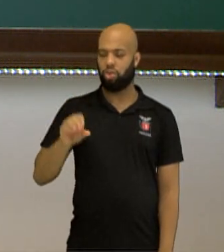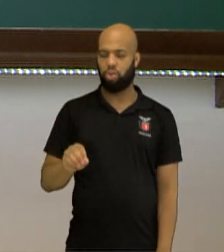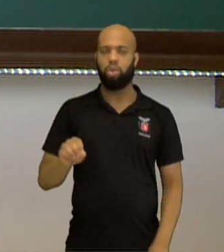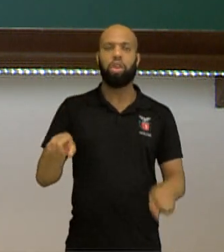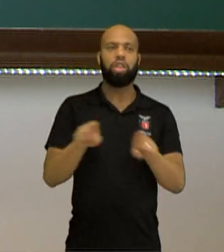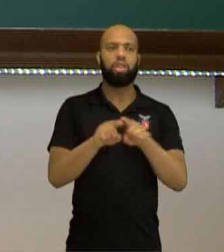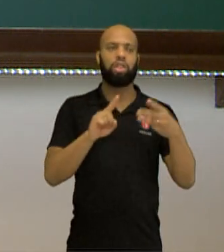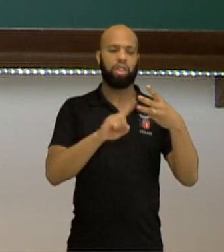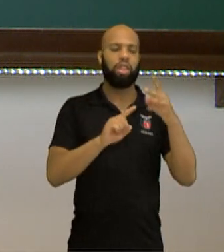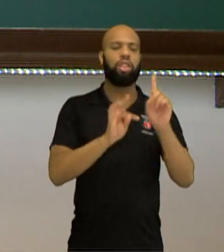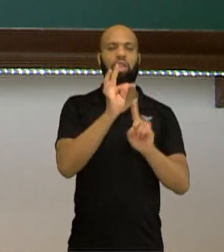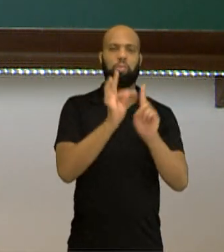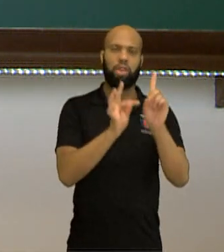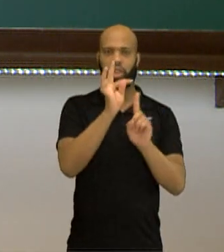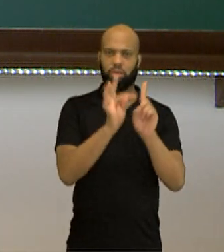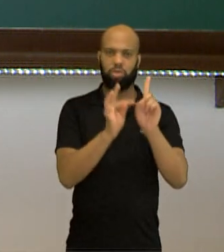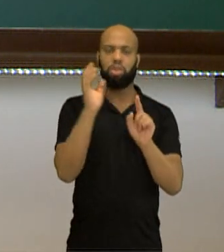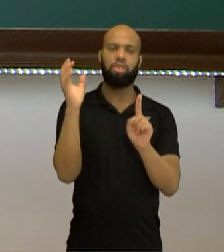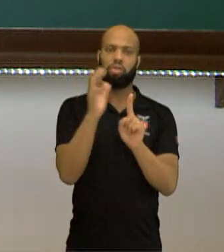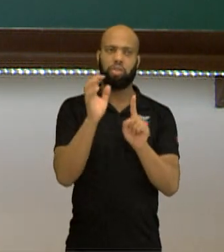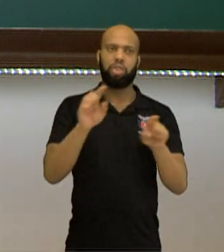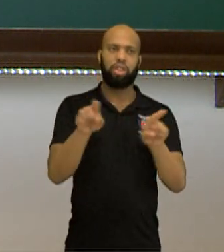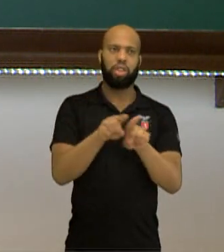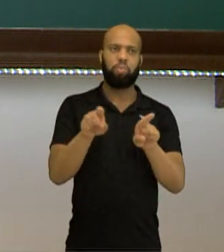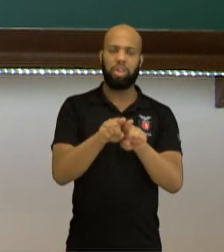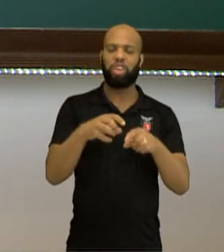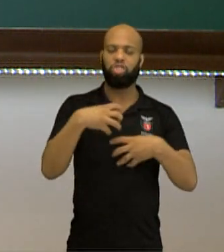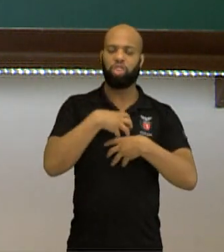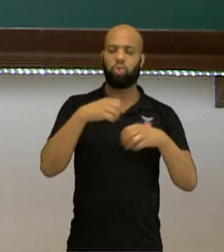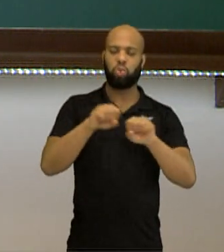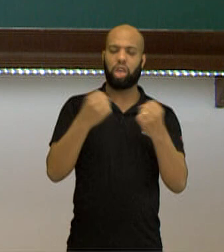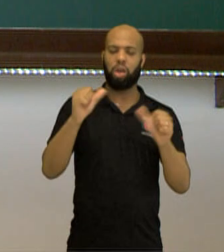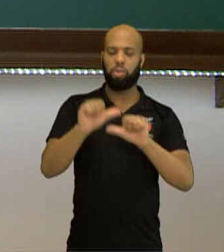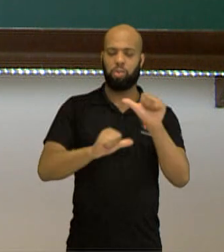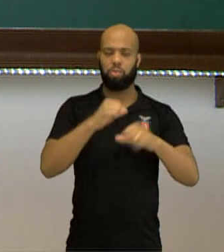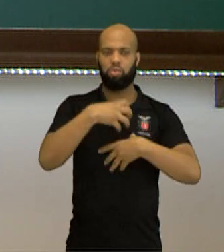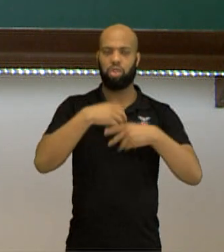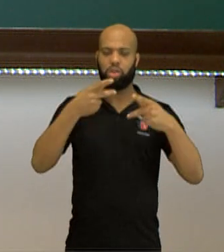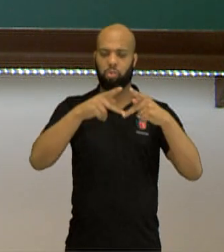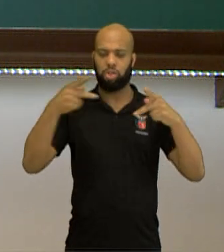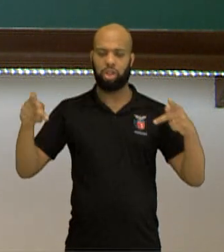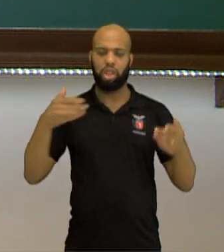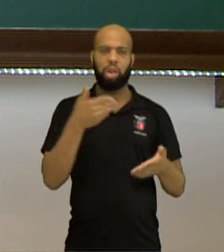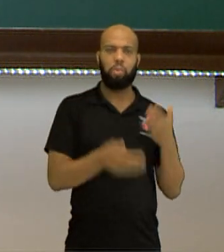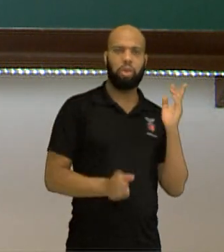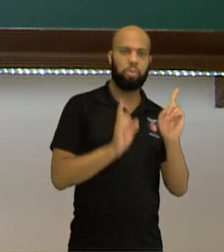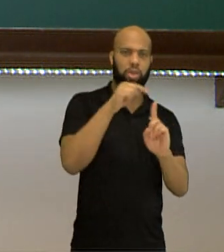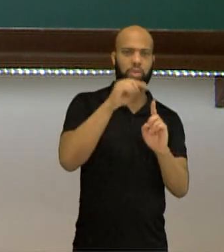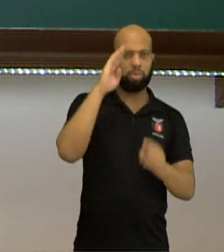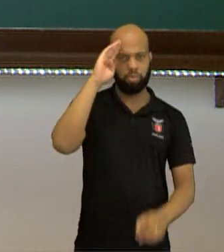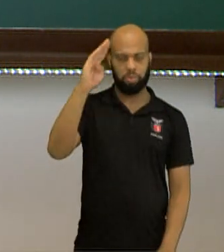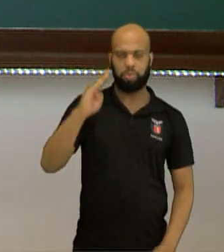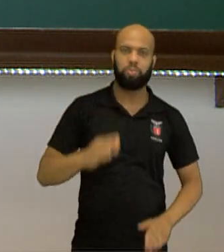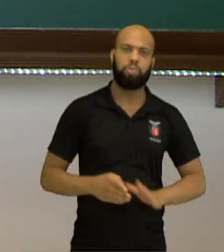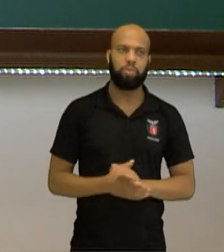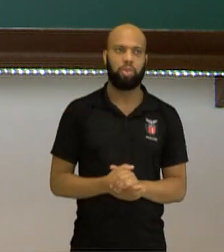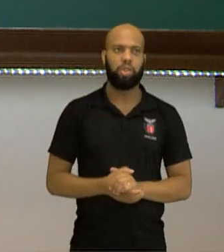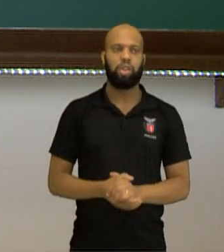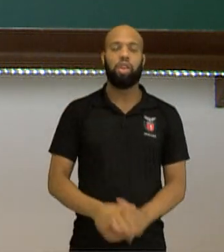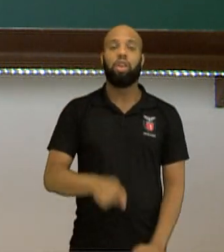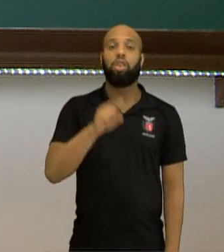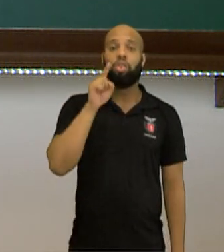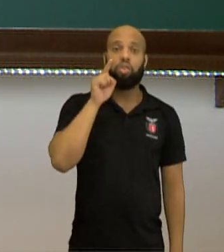fator fundamental da desnaturação dessa proteína, com consequente perda da função. Você já